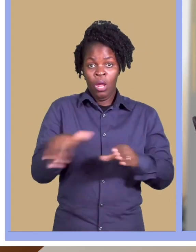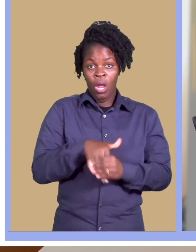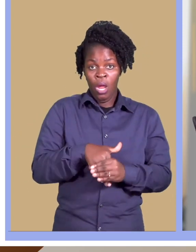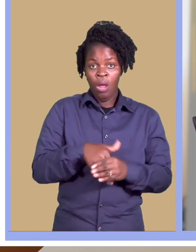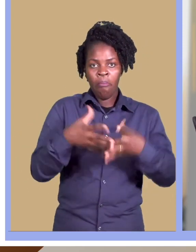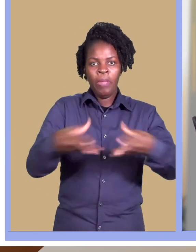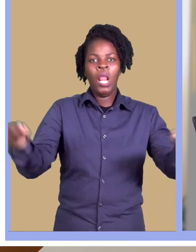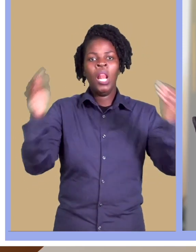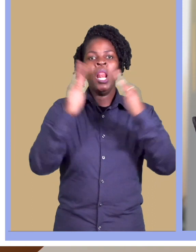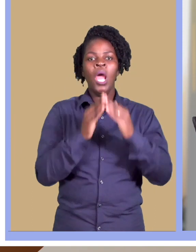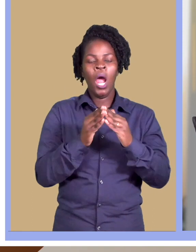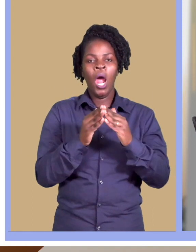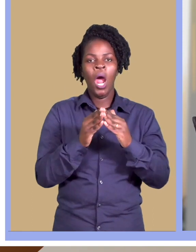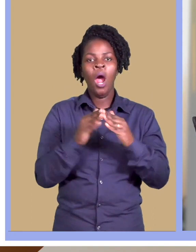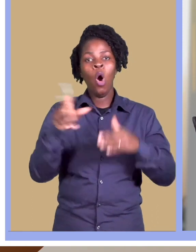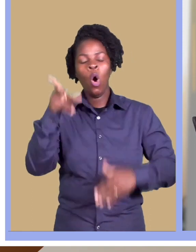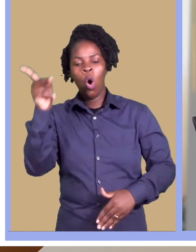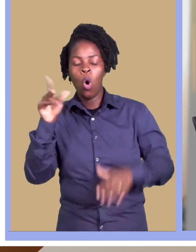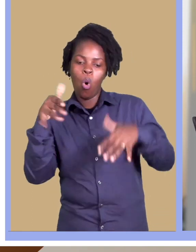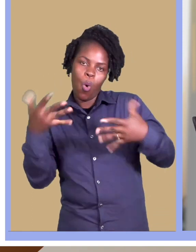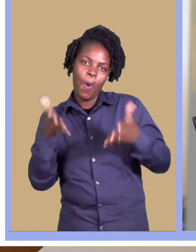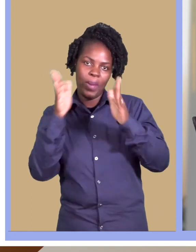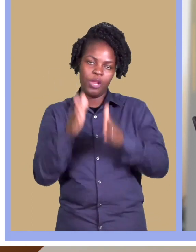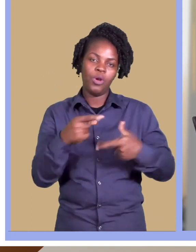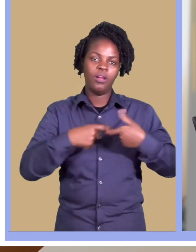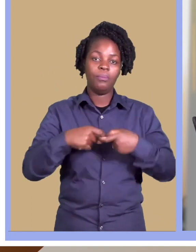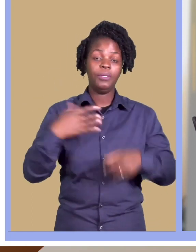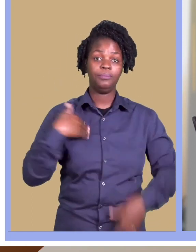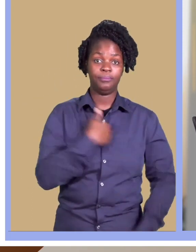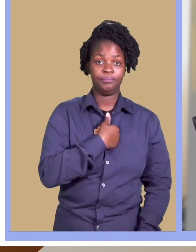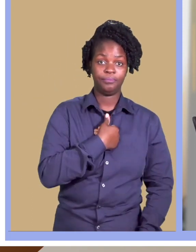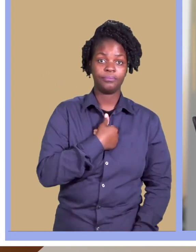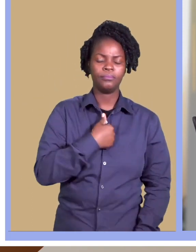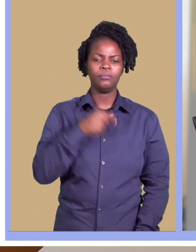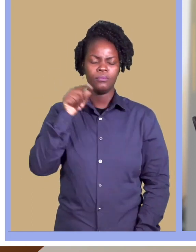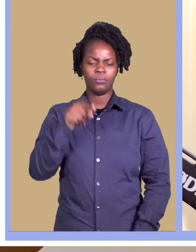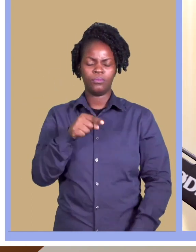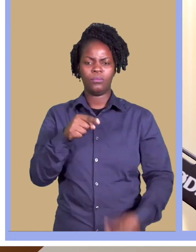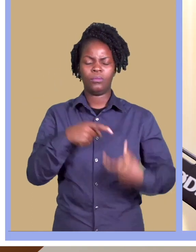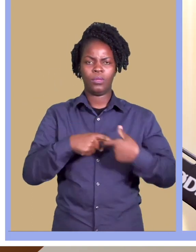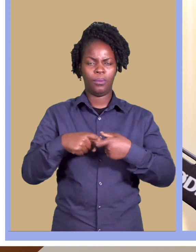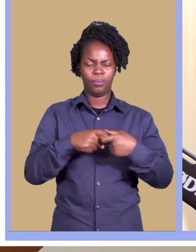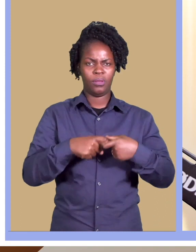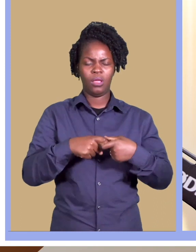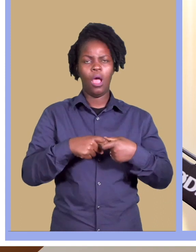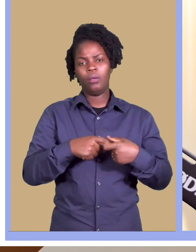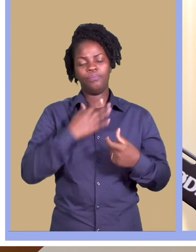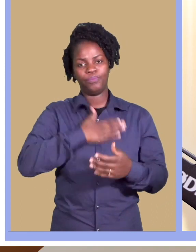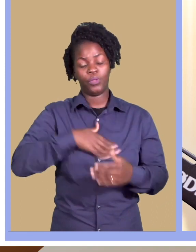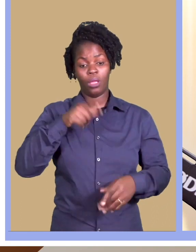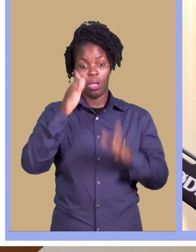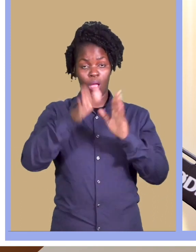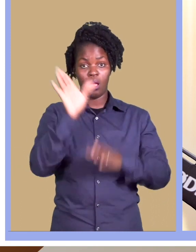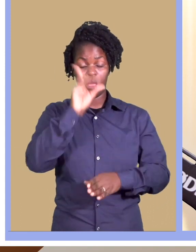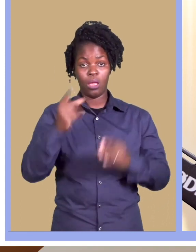O outro, pode ter perdido até um familiar, tudo isso. Então, isso não é só para pessoas com deficiência. O que